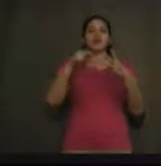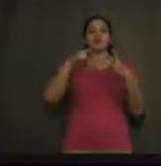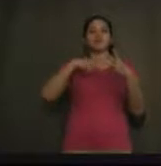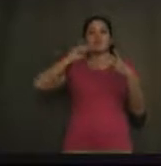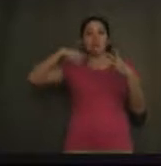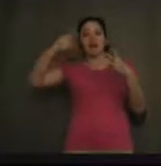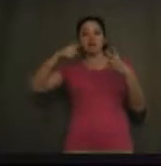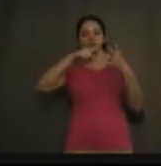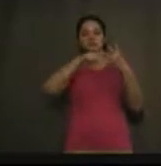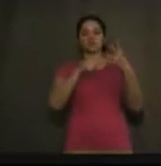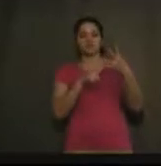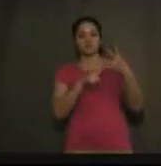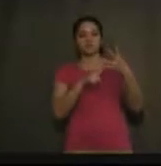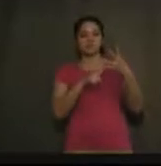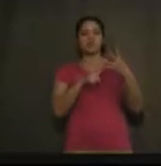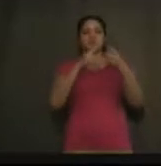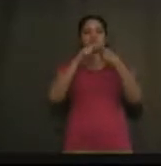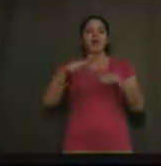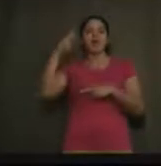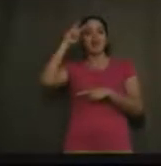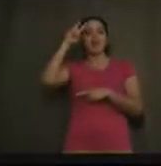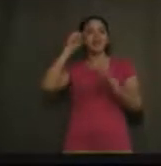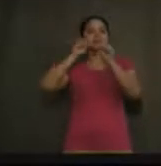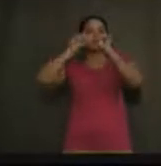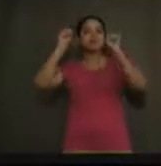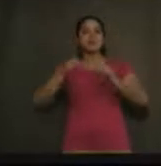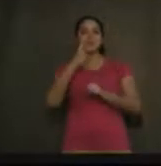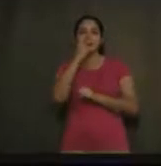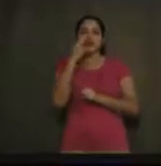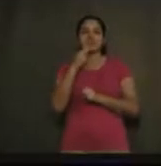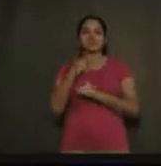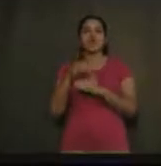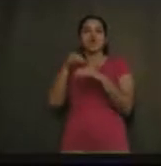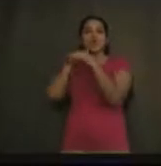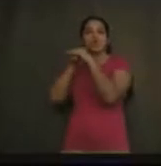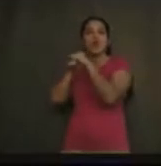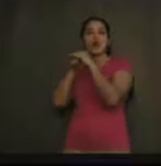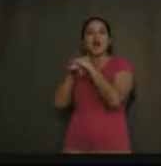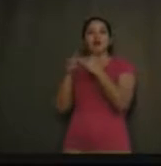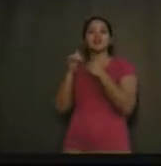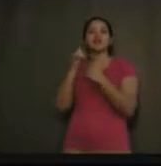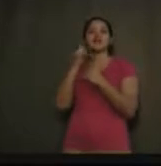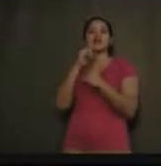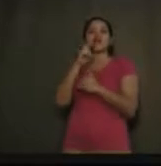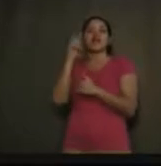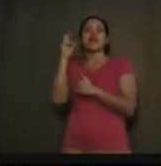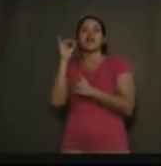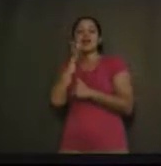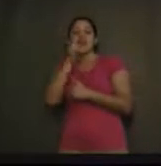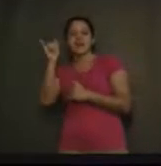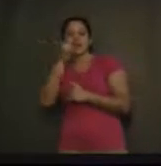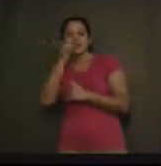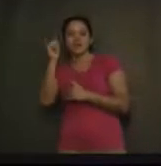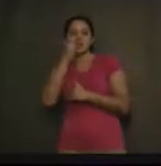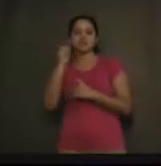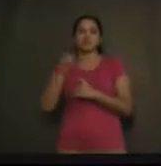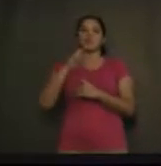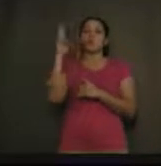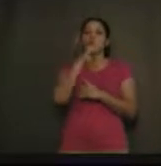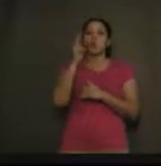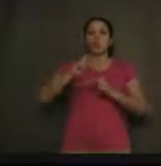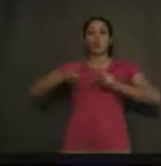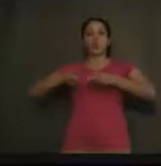sistema preserva energia, também há uma lei de conservação, energia igual a constante ao longo do tempo, o que a gente pode usar